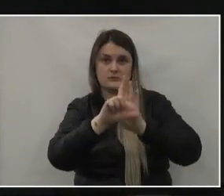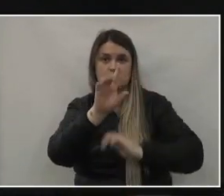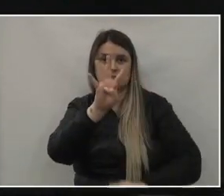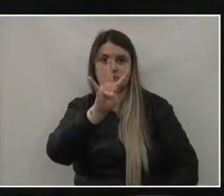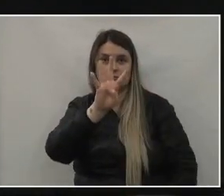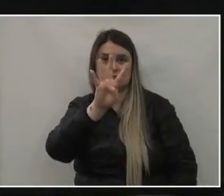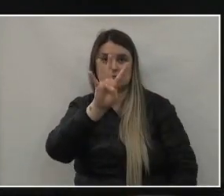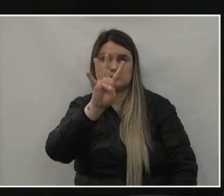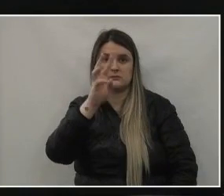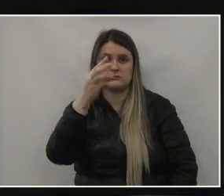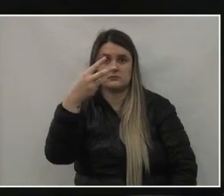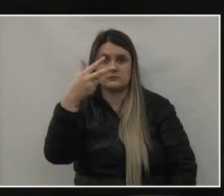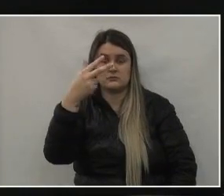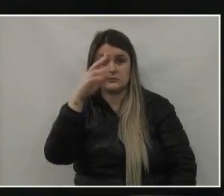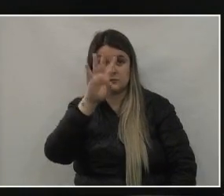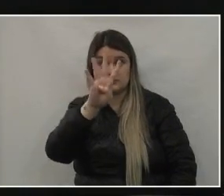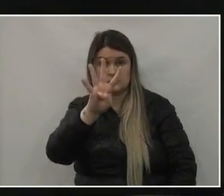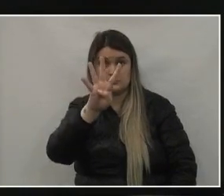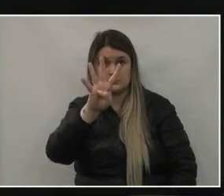número